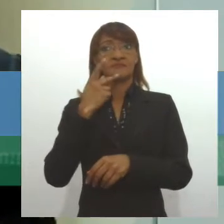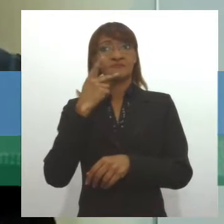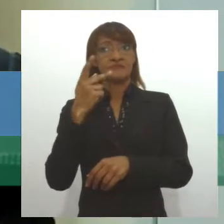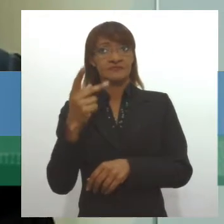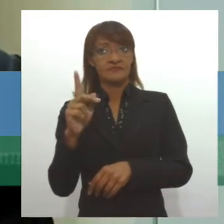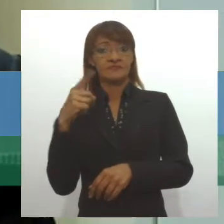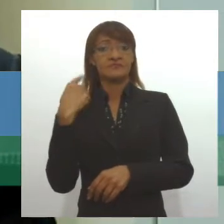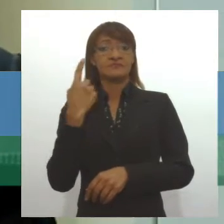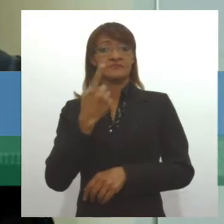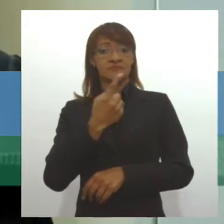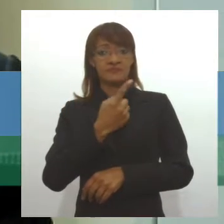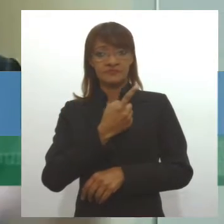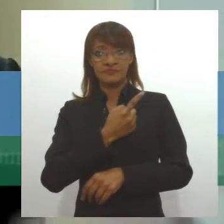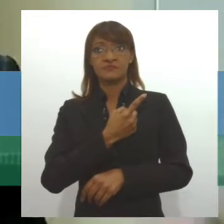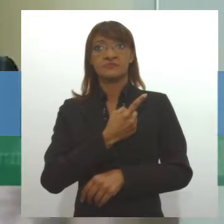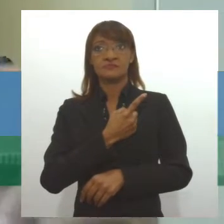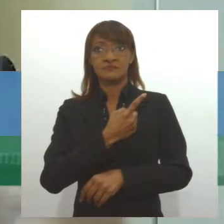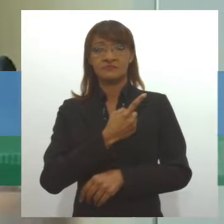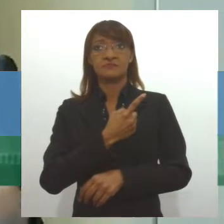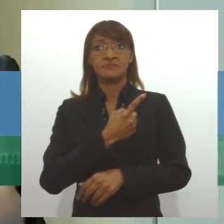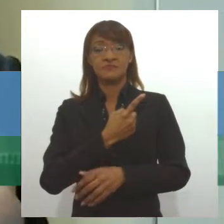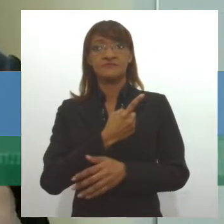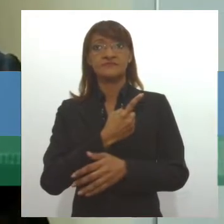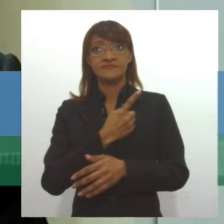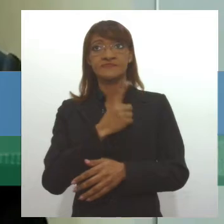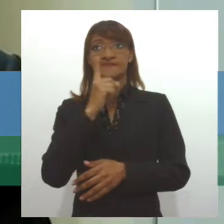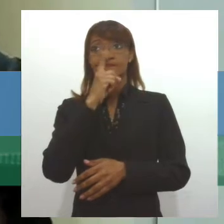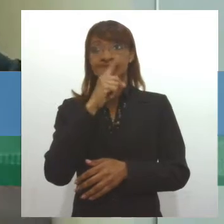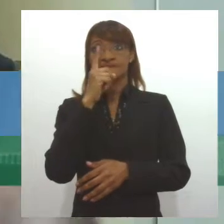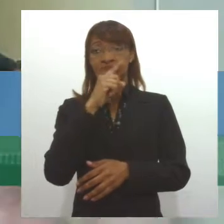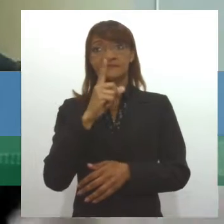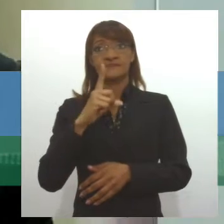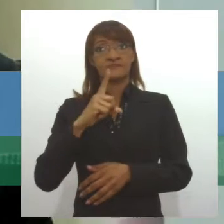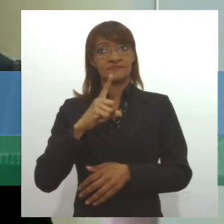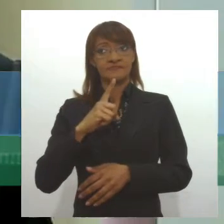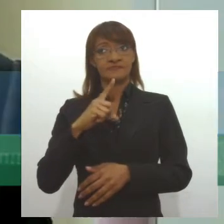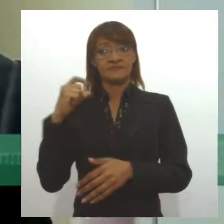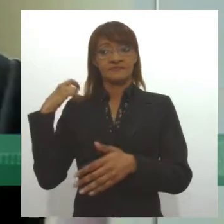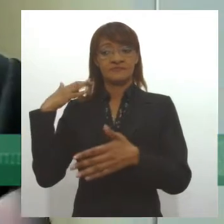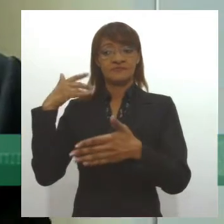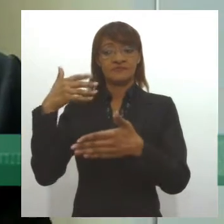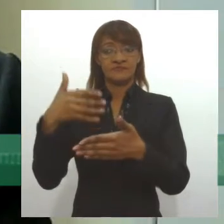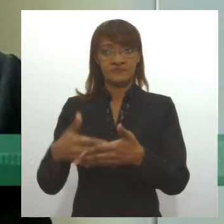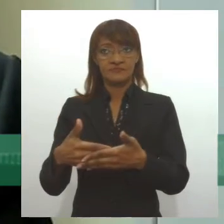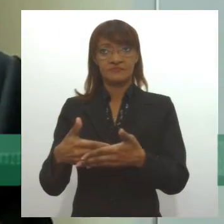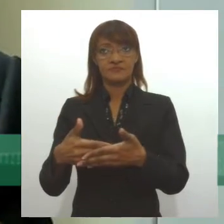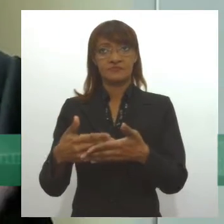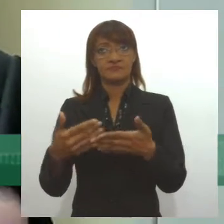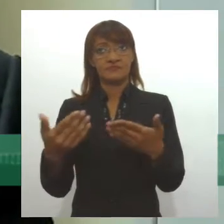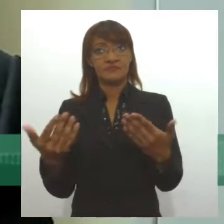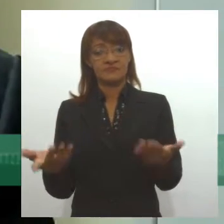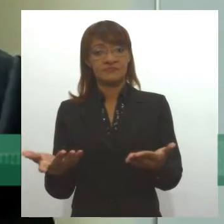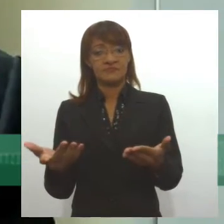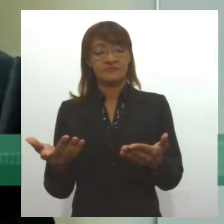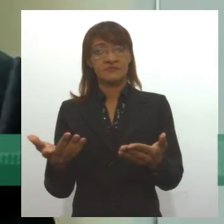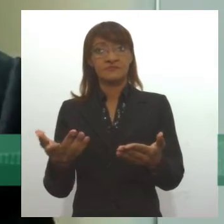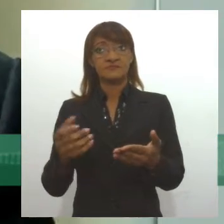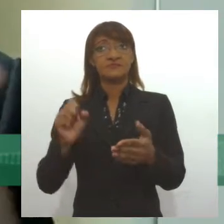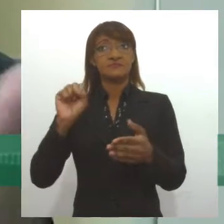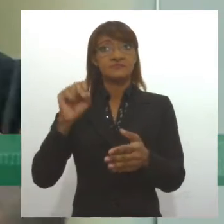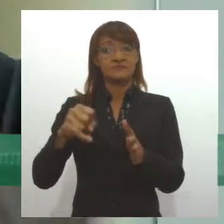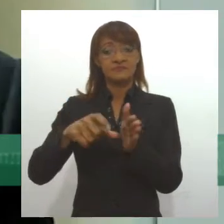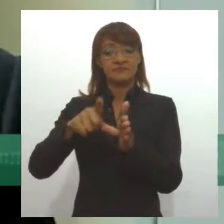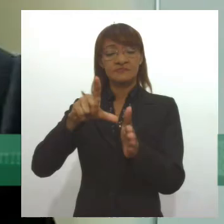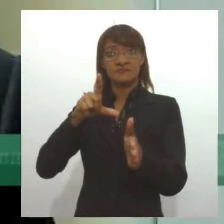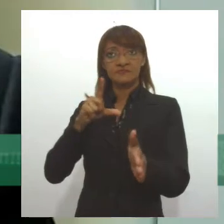enquanto parlamentares, falhamos durante todo esse tempo. Se estivéssemos lá em 2005, regulamentada a Constituição